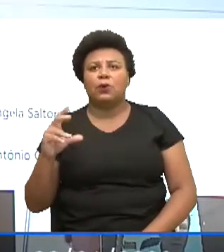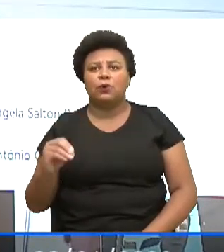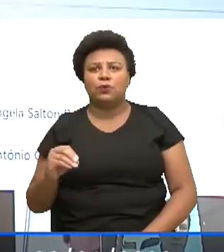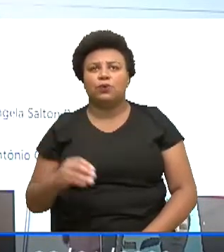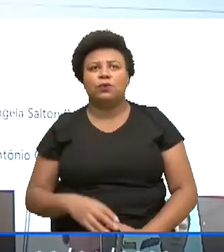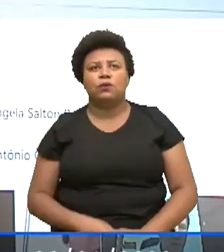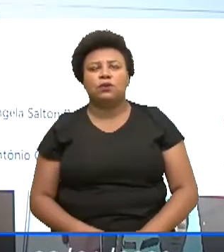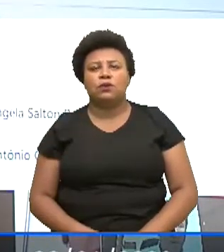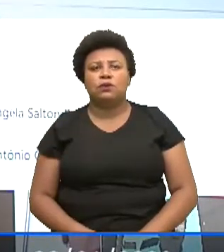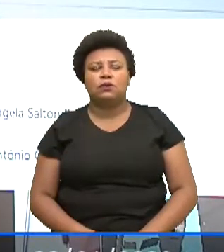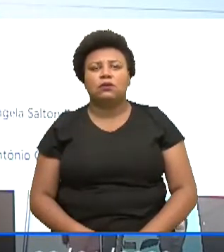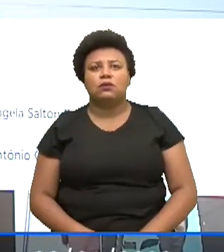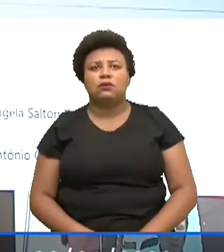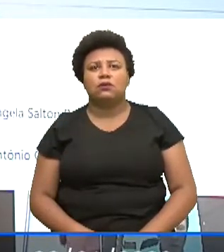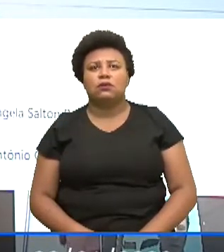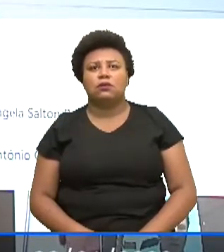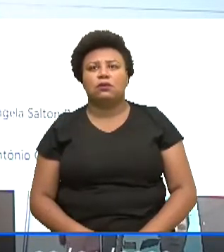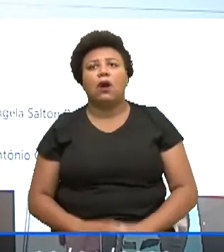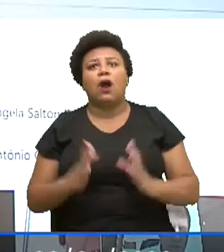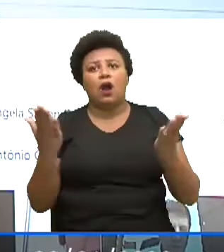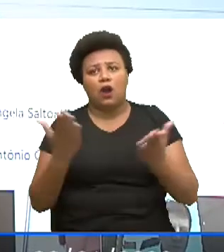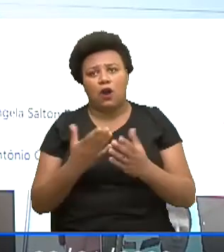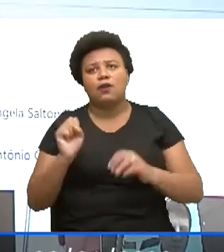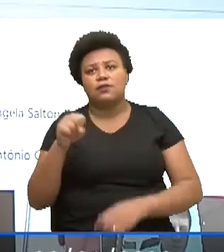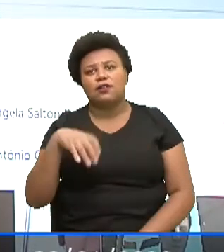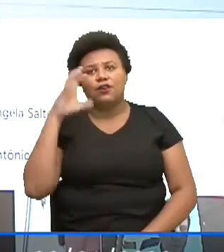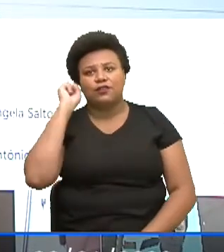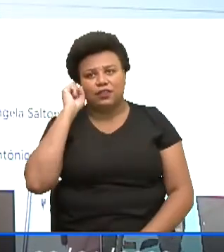Agora está me ouvindo, ó? Ok, agora sim.